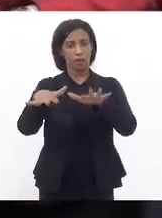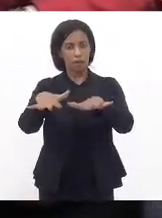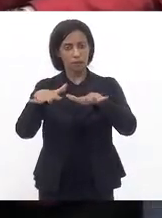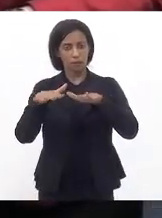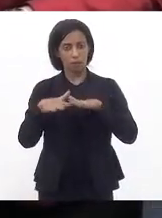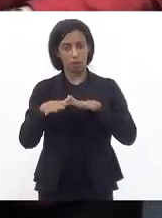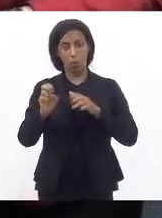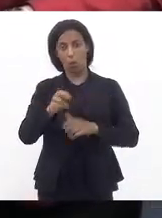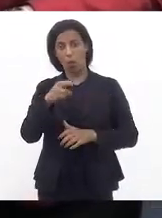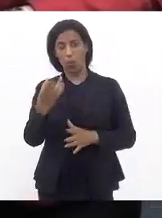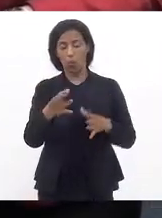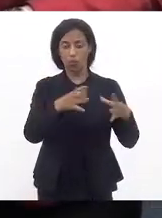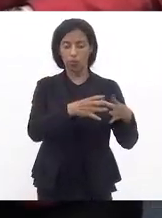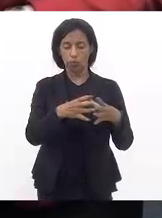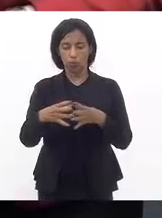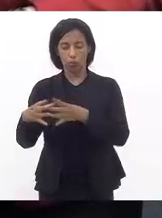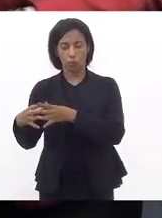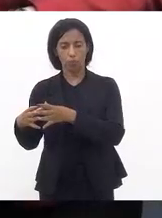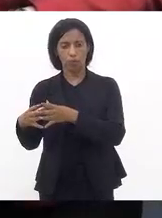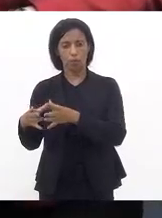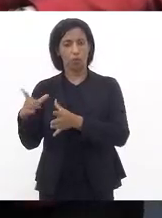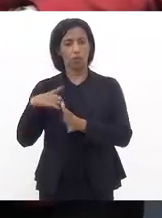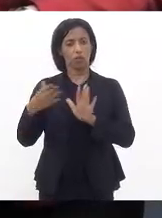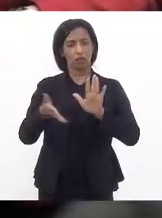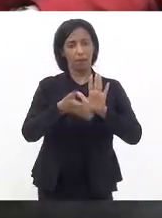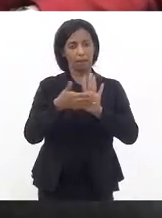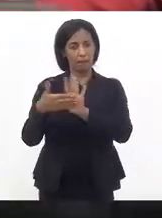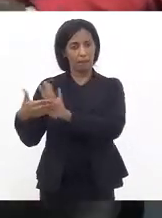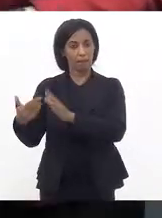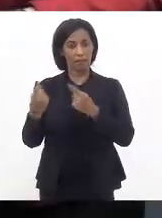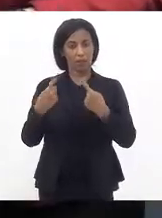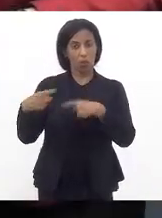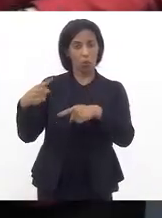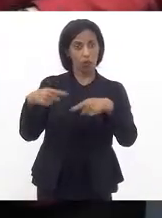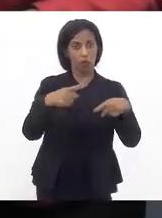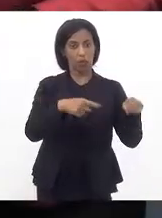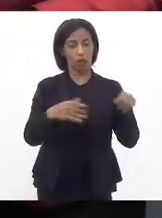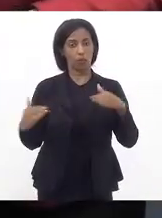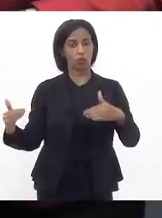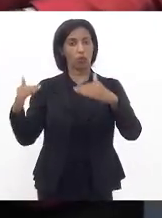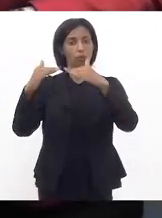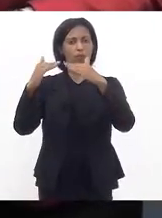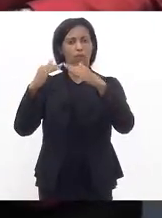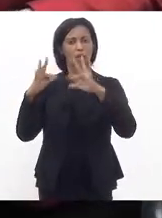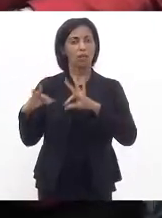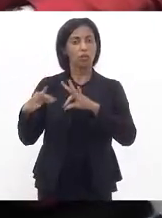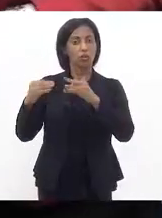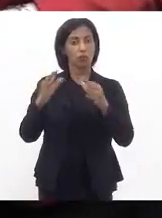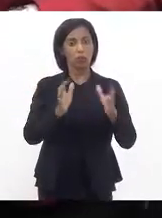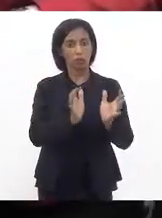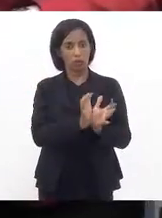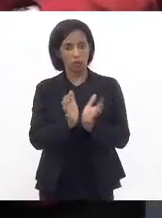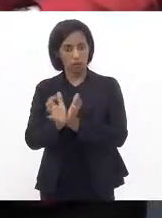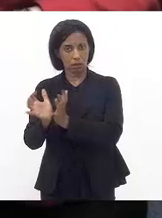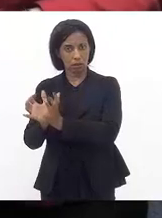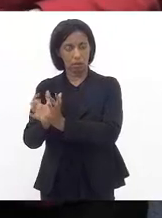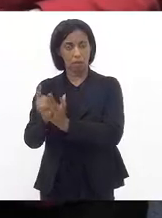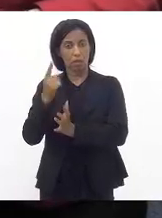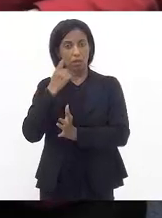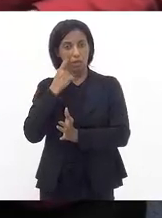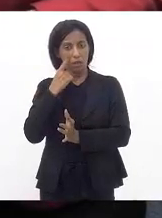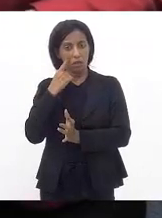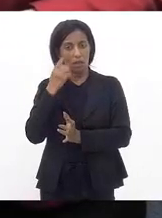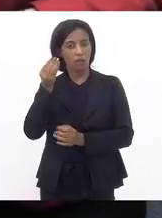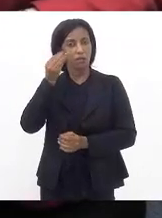plenário ou nas comissões que receberem parecer contrário quanto ao mérito de todas as comissões que devam ser